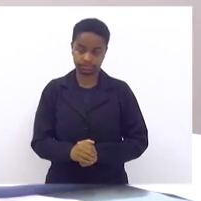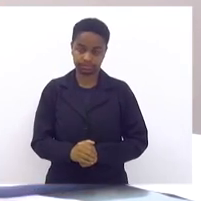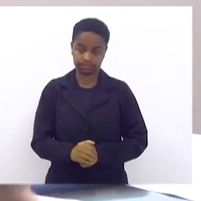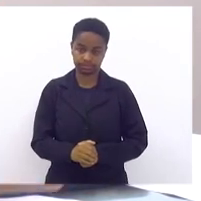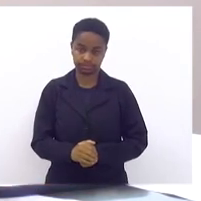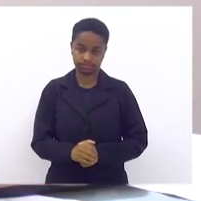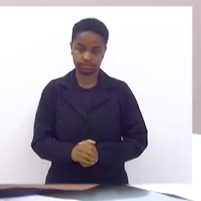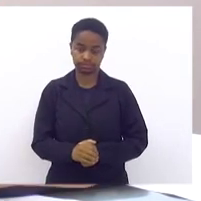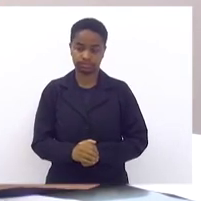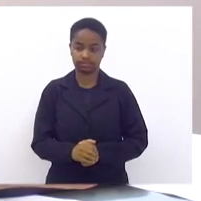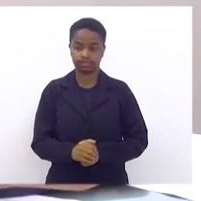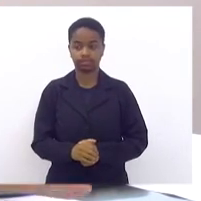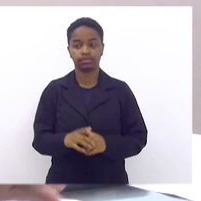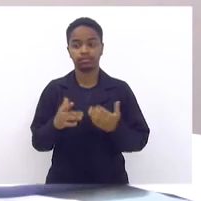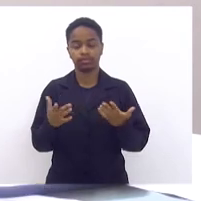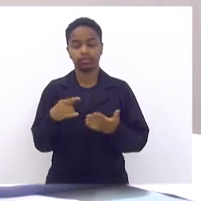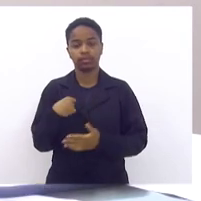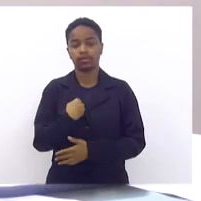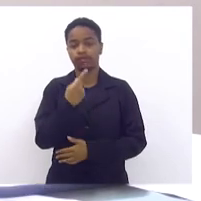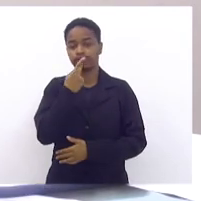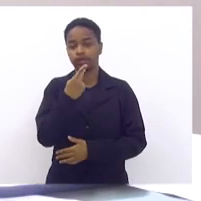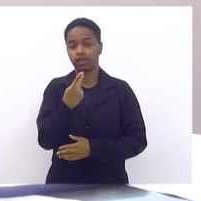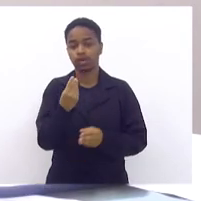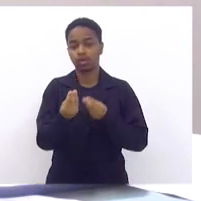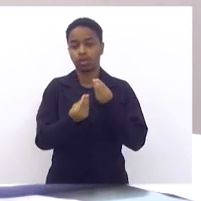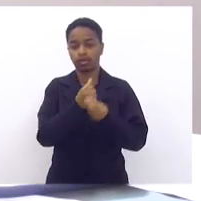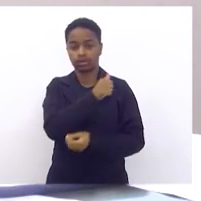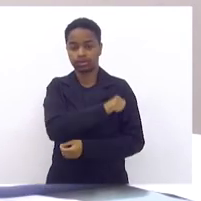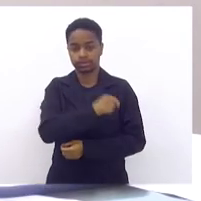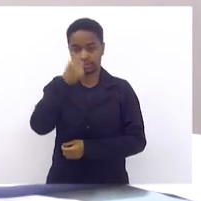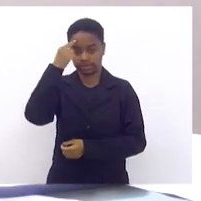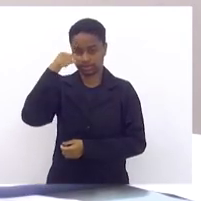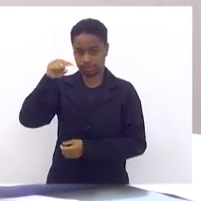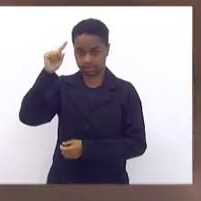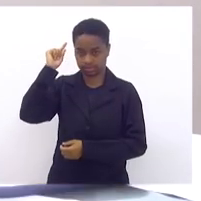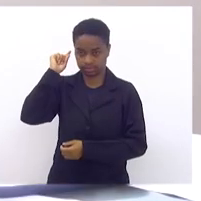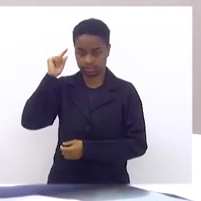Vamos pegar aqui o Rio de Janeiro da última semana.